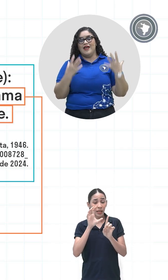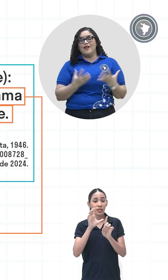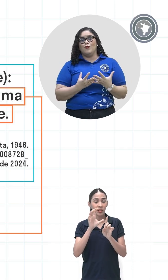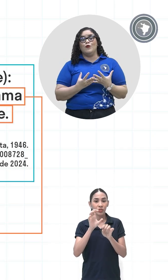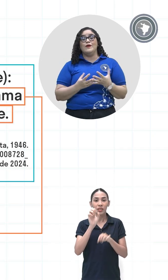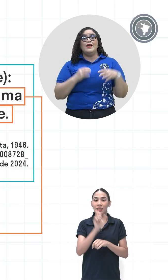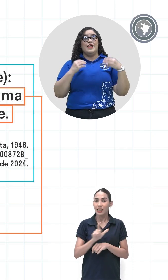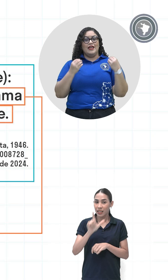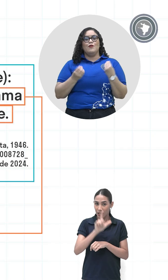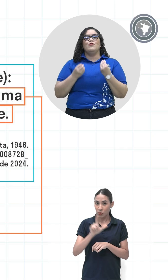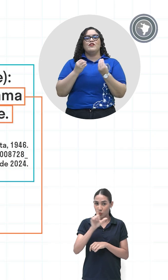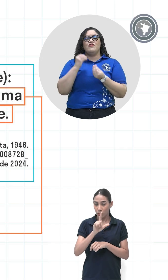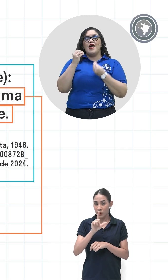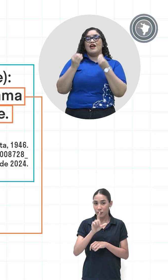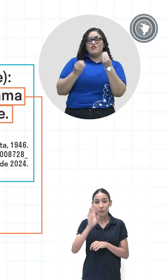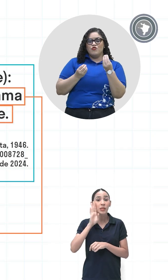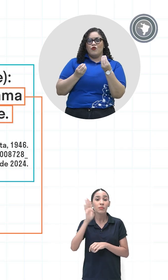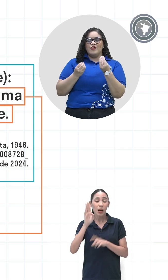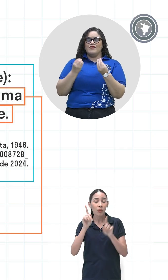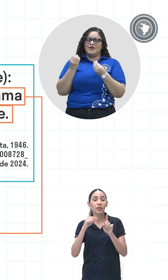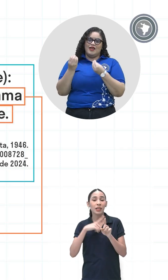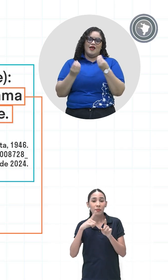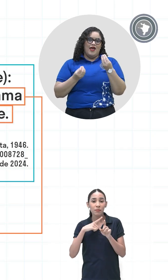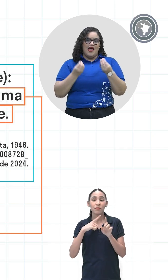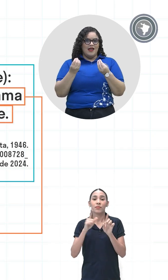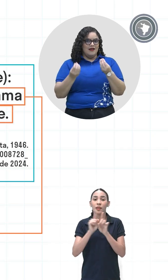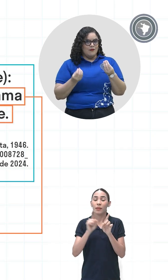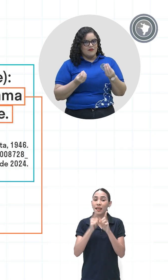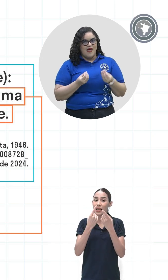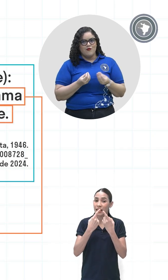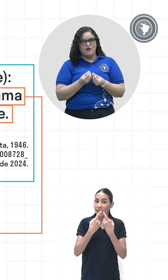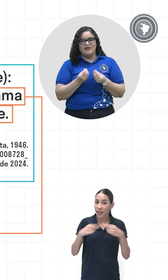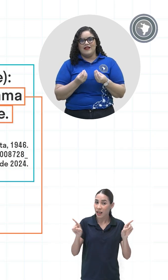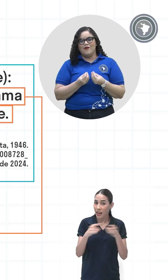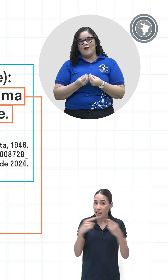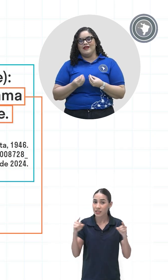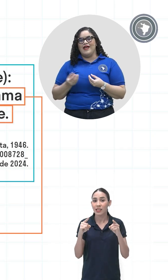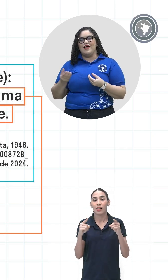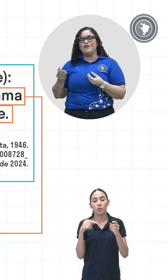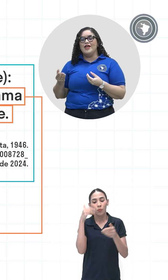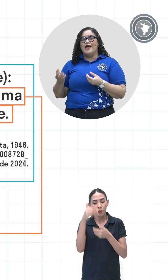nossa literatura, que inclusive há canções que, em processo de